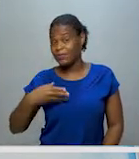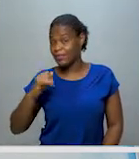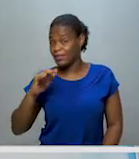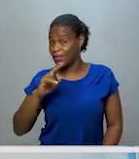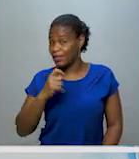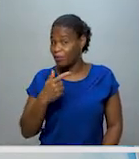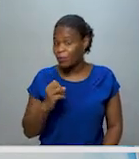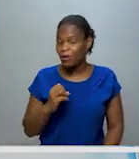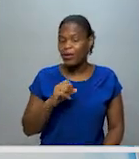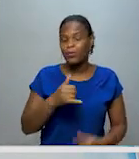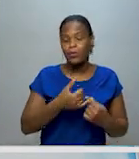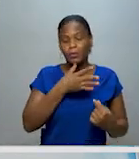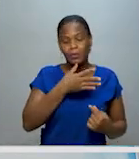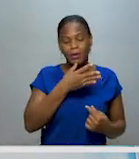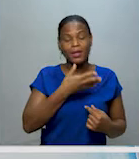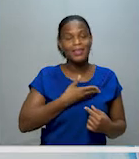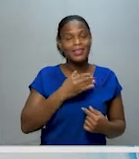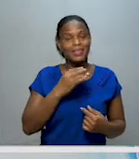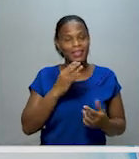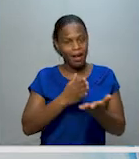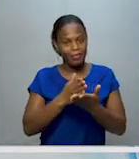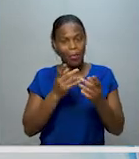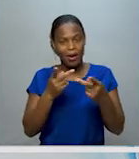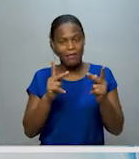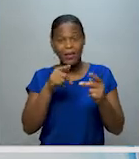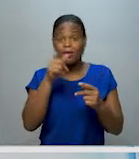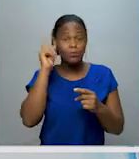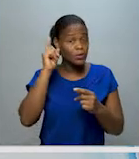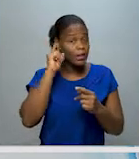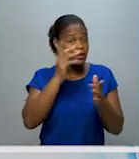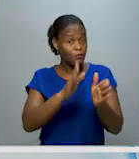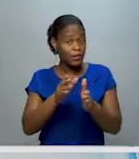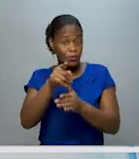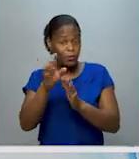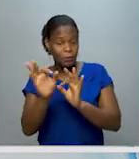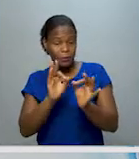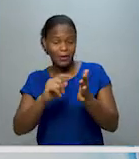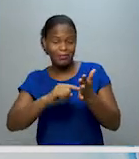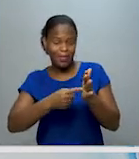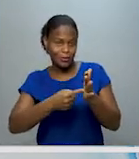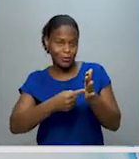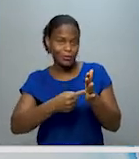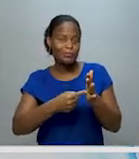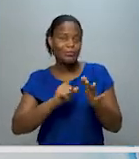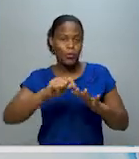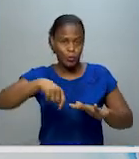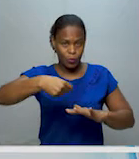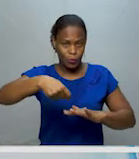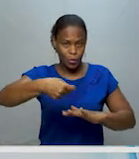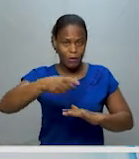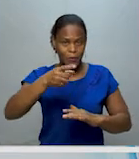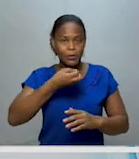possa ser uma ferramenta importantíssima durante essa fase de preparação para a vossa prova de recurso. E eu